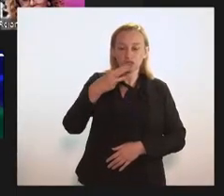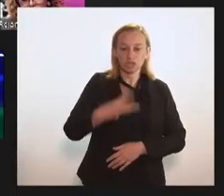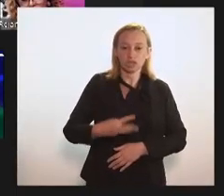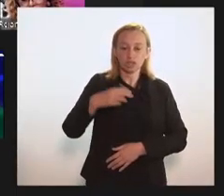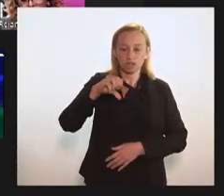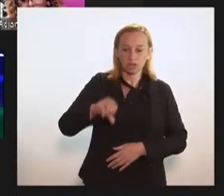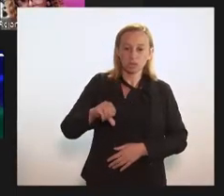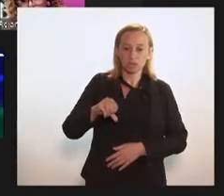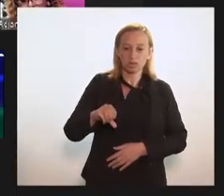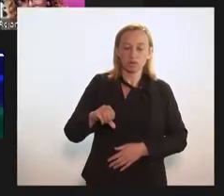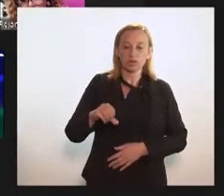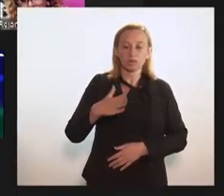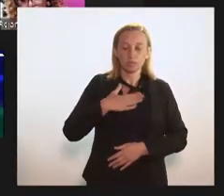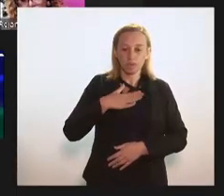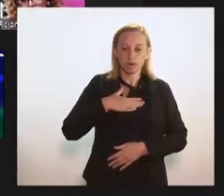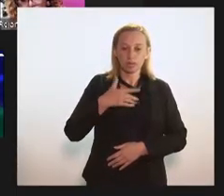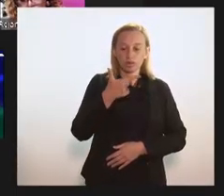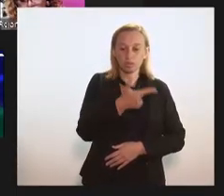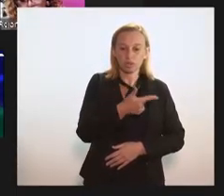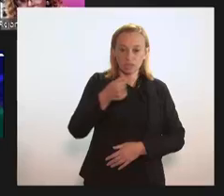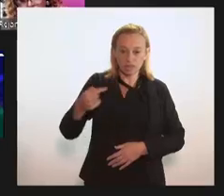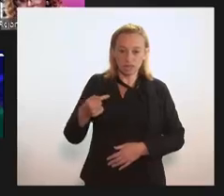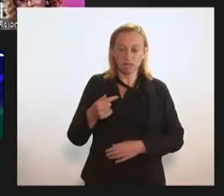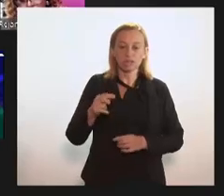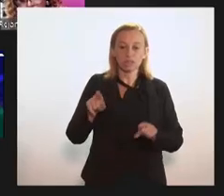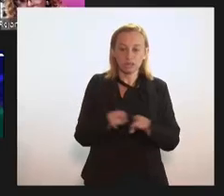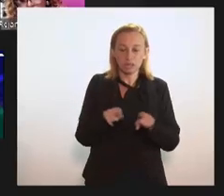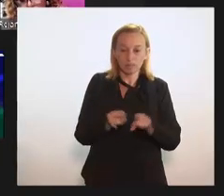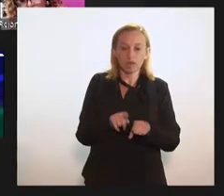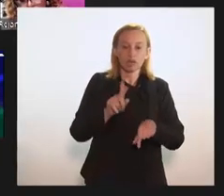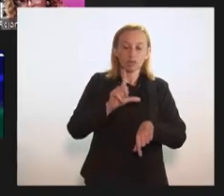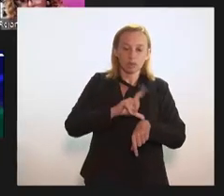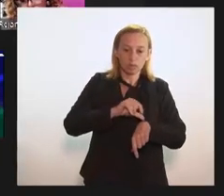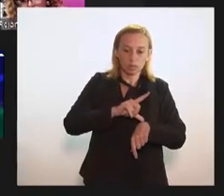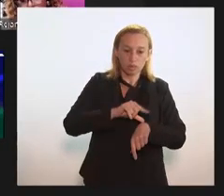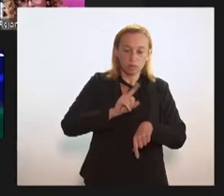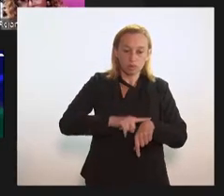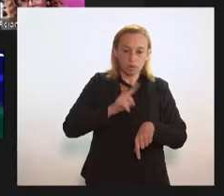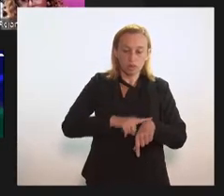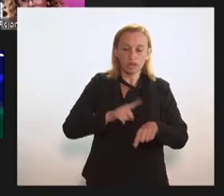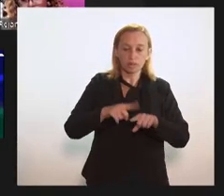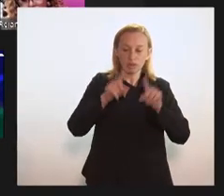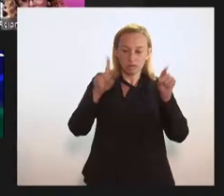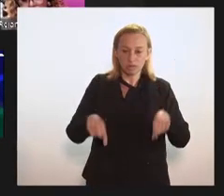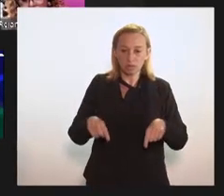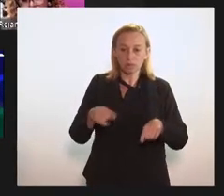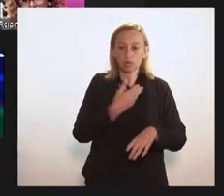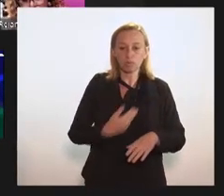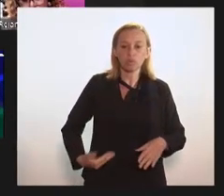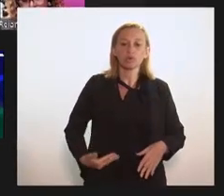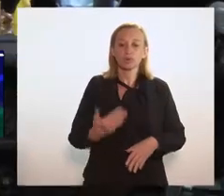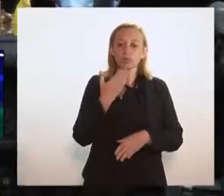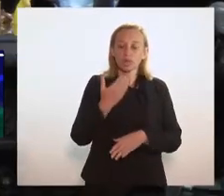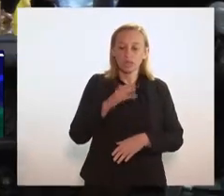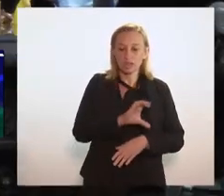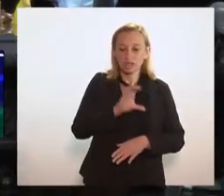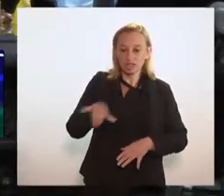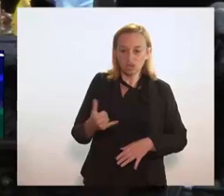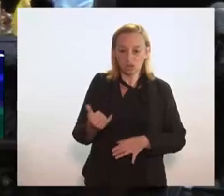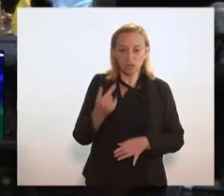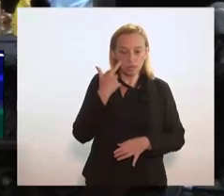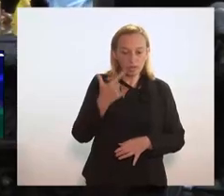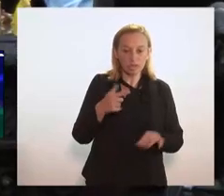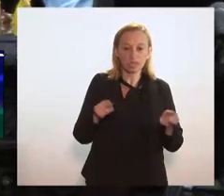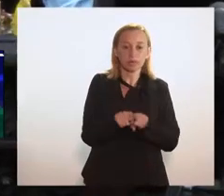autoria, de 2017, que trata também sobre a carga horária dos servidores públicos. Então, se a CCJ puder, remeto, for aprovado essa